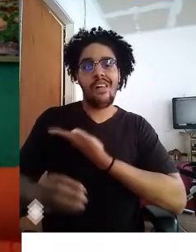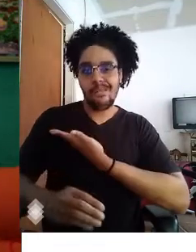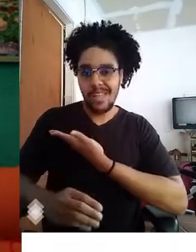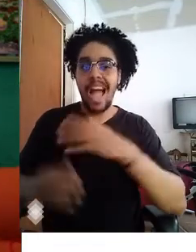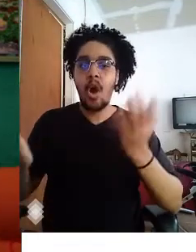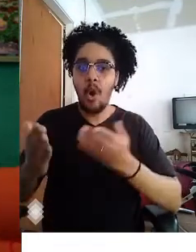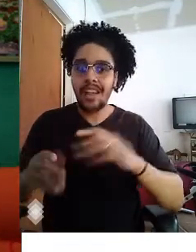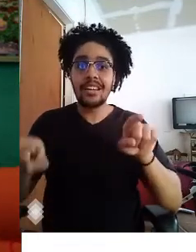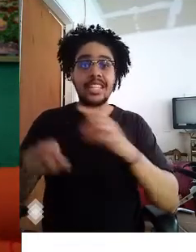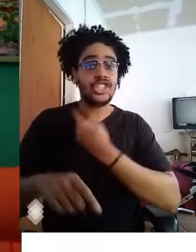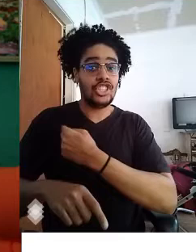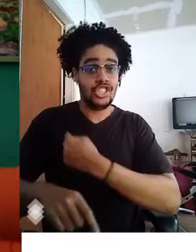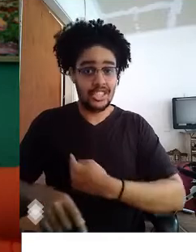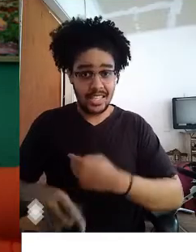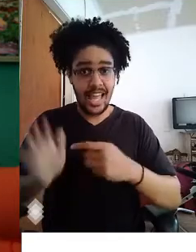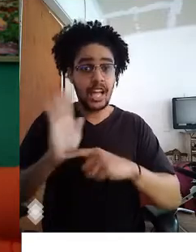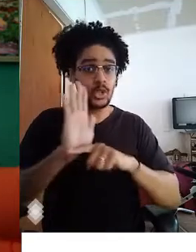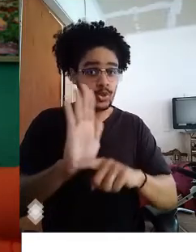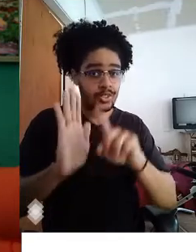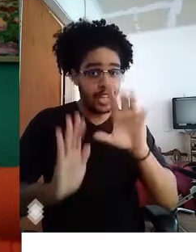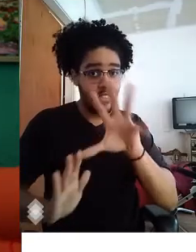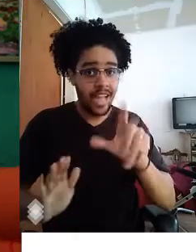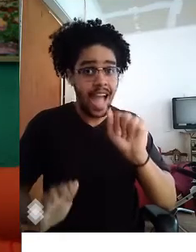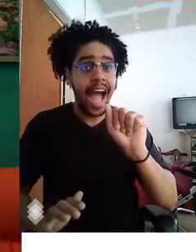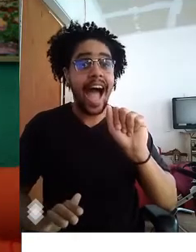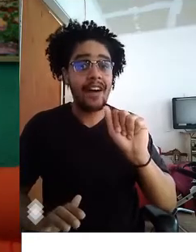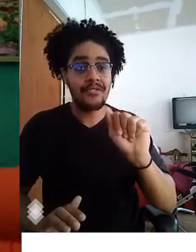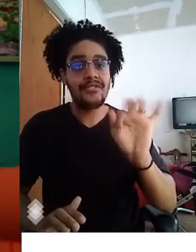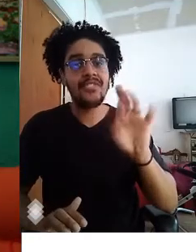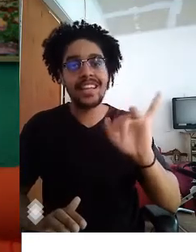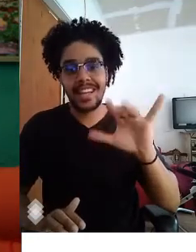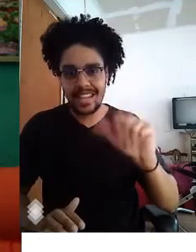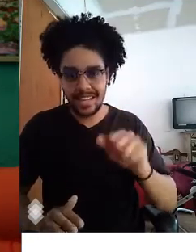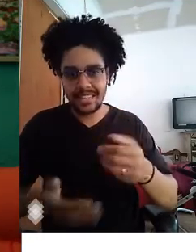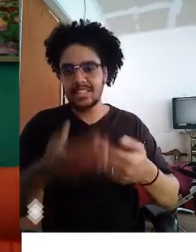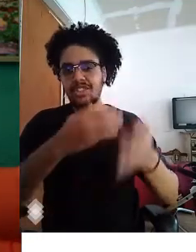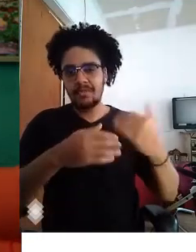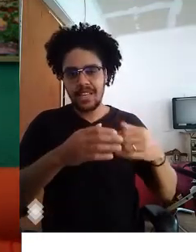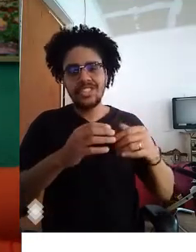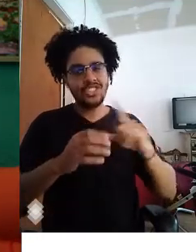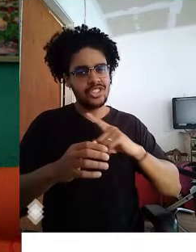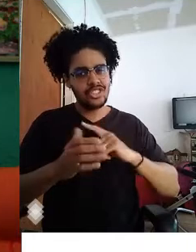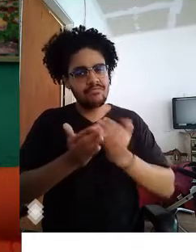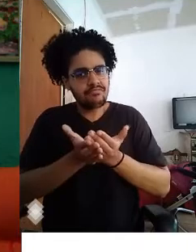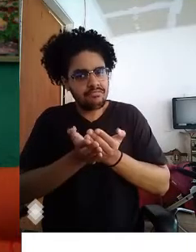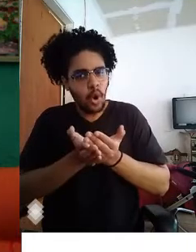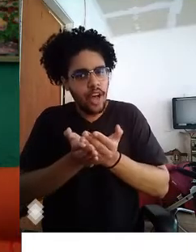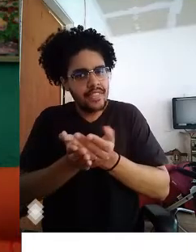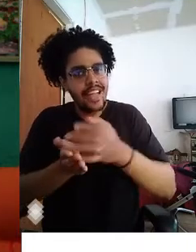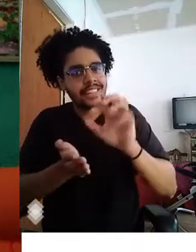e ela está tentando agora reativar a antiga Rota da Seda que ficou muito famosa